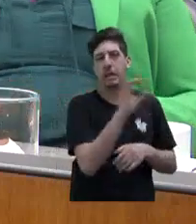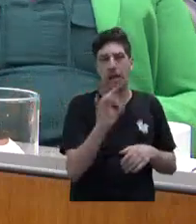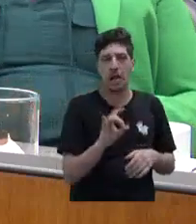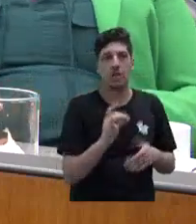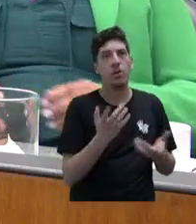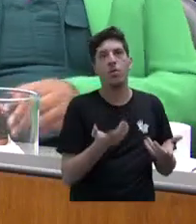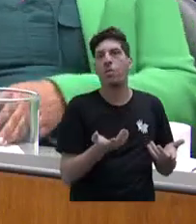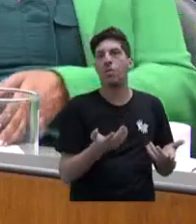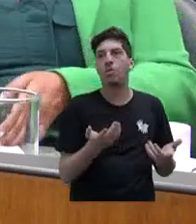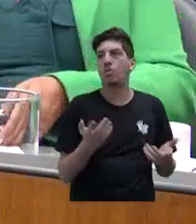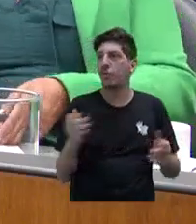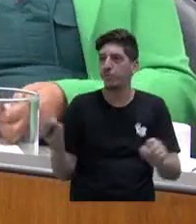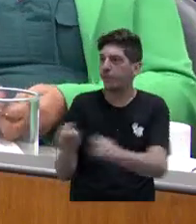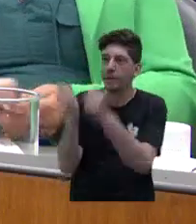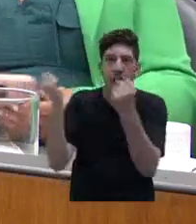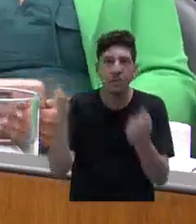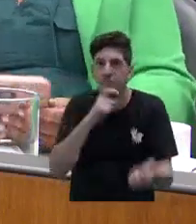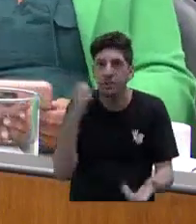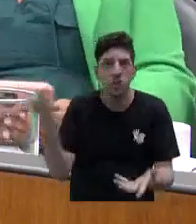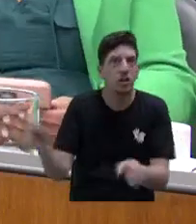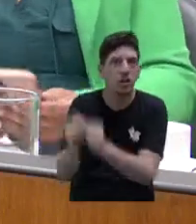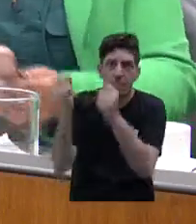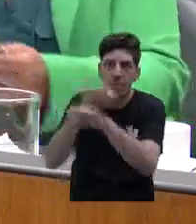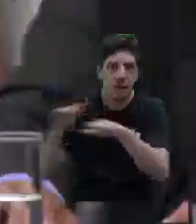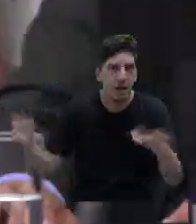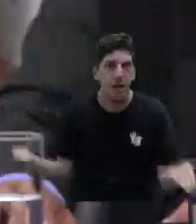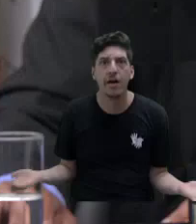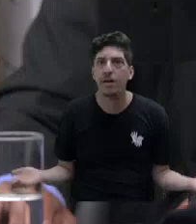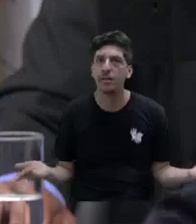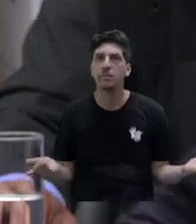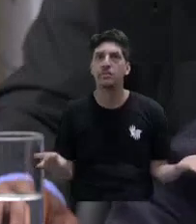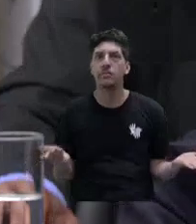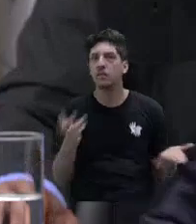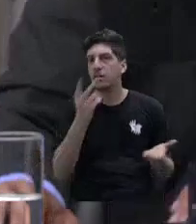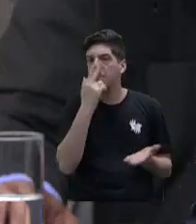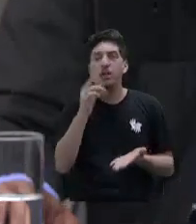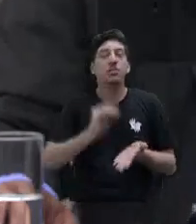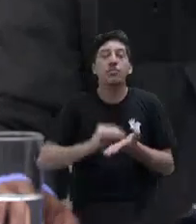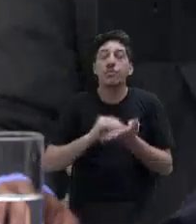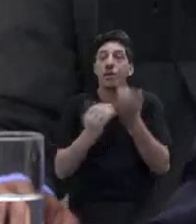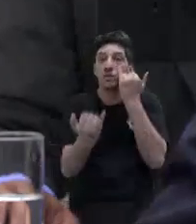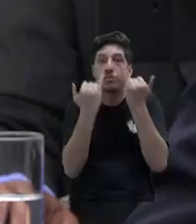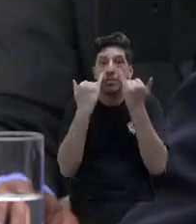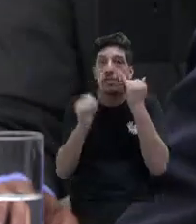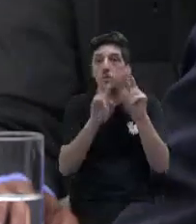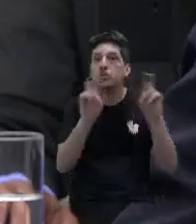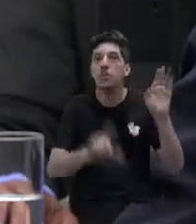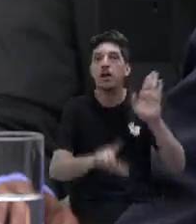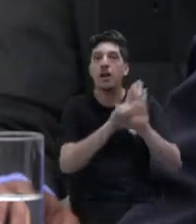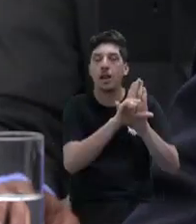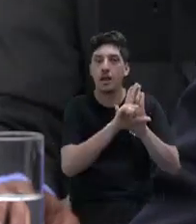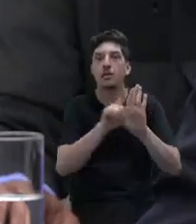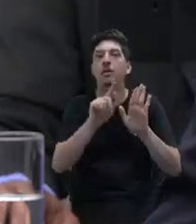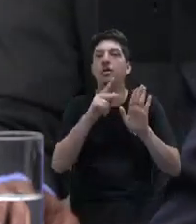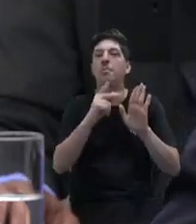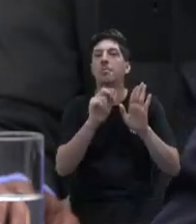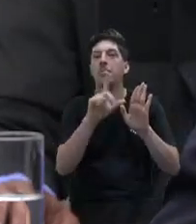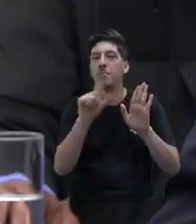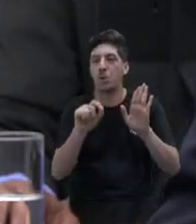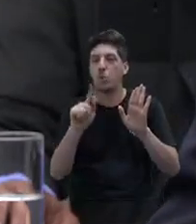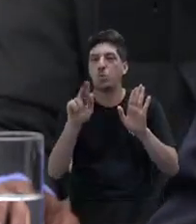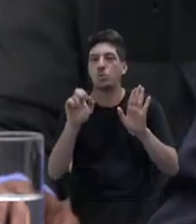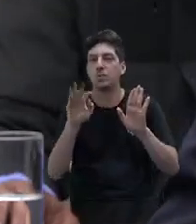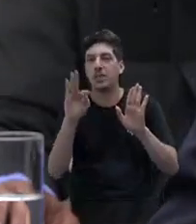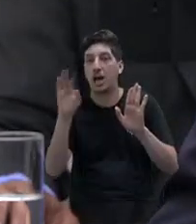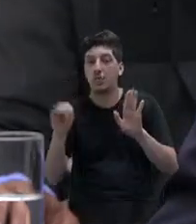essa falácia. Há uma desburocratização da Lei Paulo Gustavo que não havia na Lei Aldir Blanc 1, e